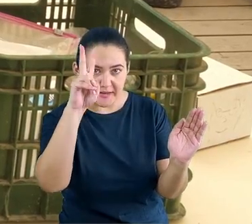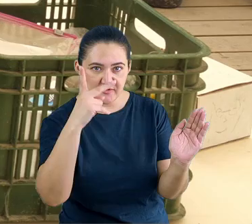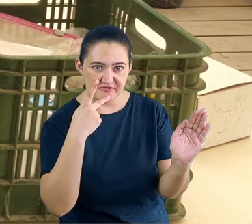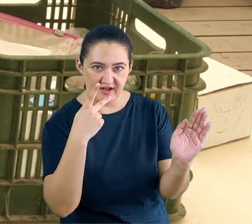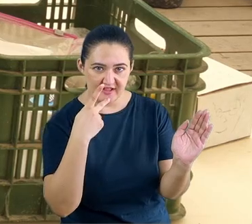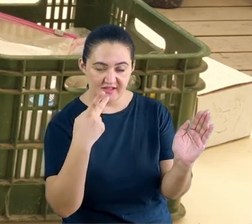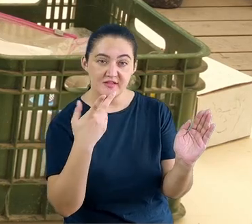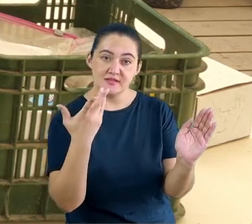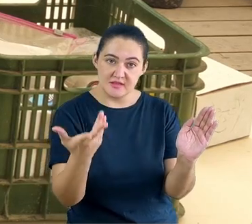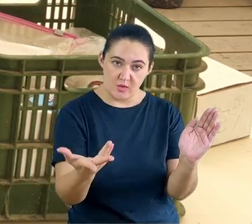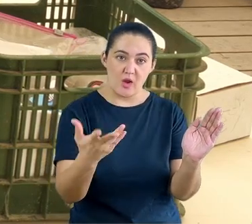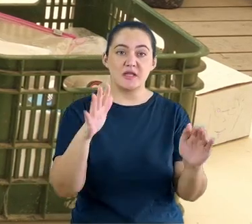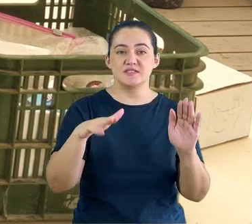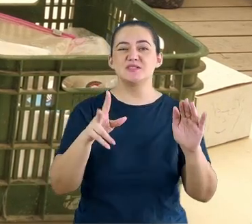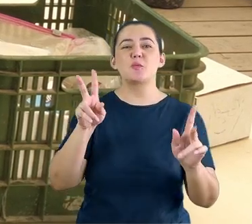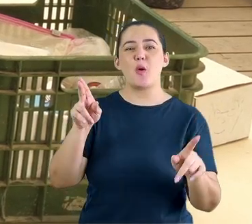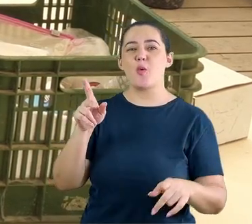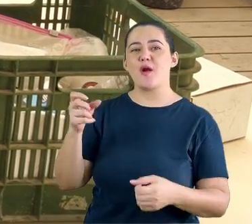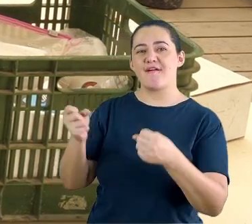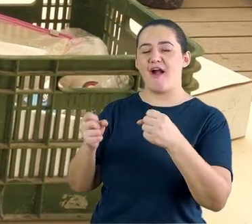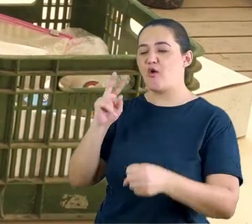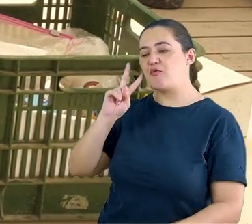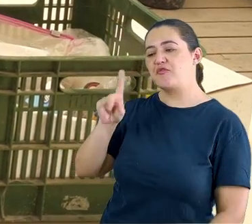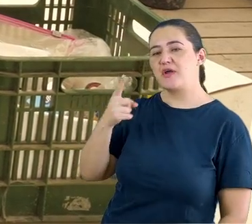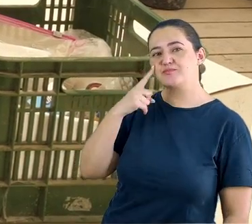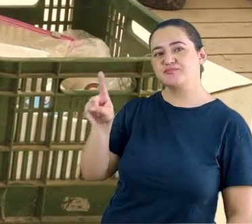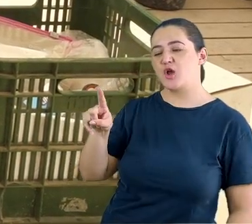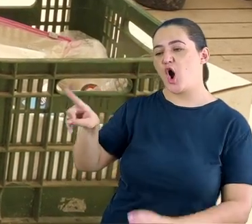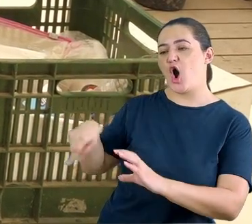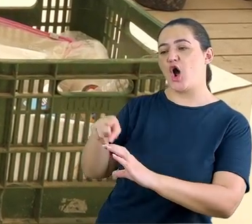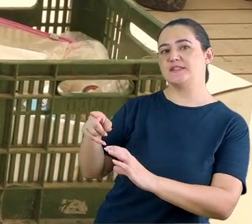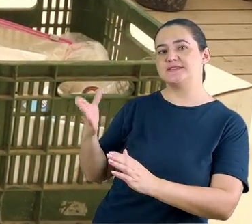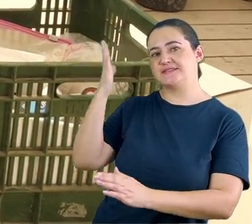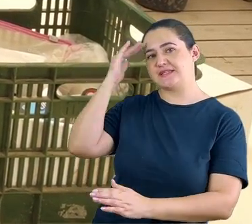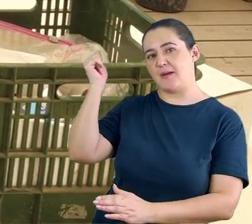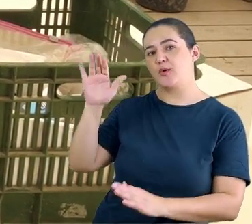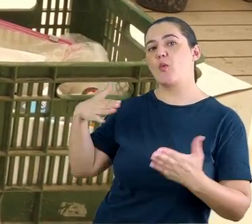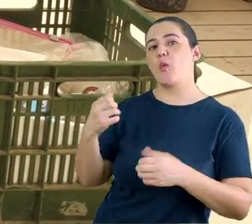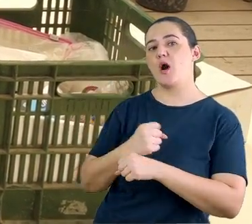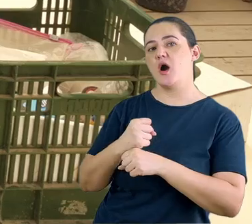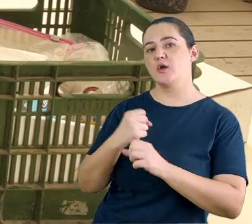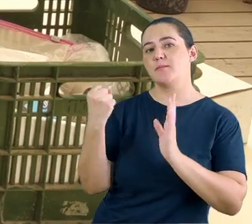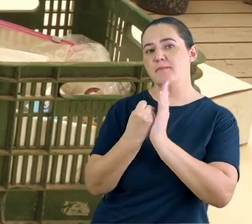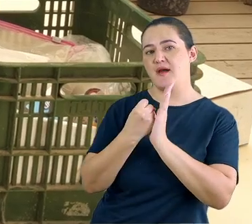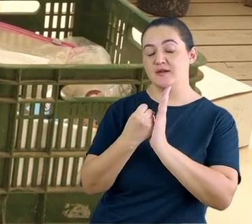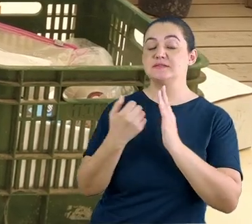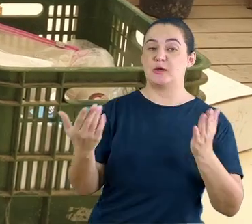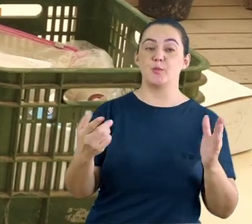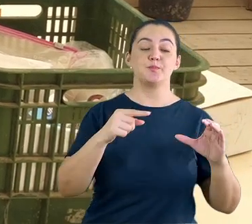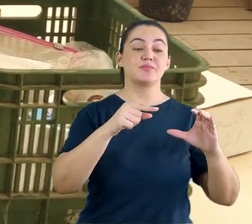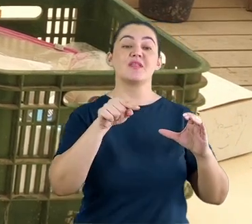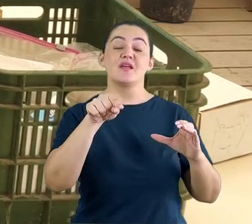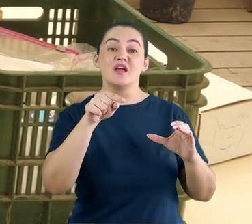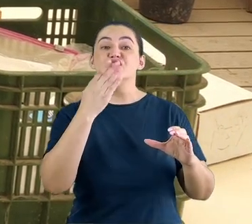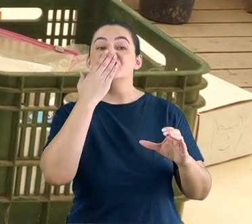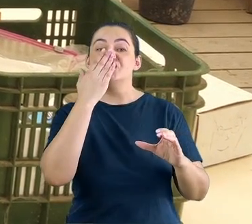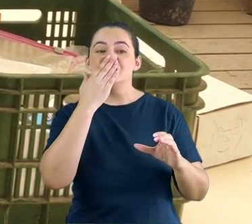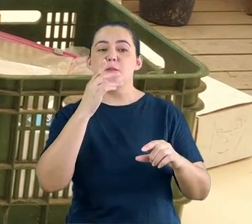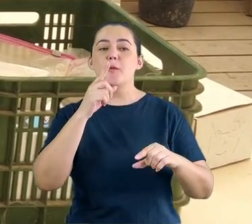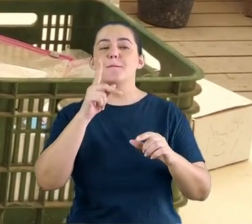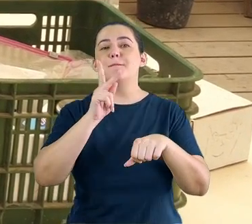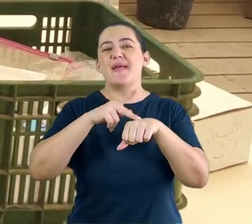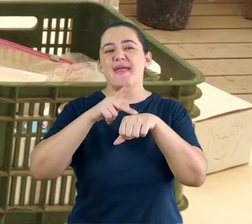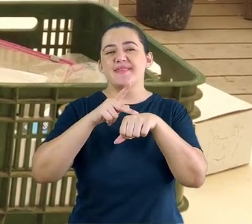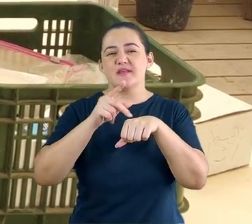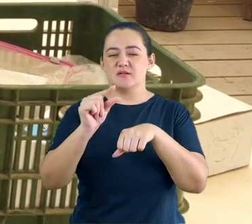daquele pote? Assim como alguém olha para um carro e pela marca e o modelo ele sabe dizer o ano? Pois bem, esse tipo de cerâmica aqui é